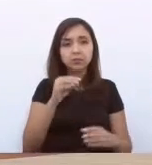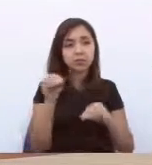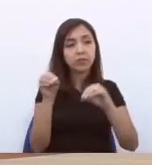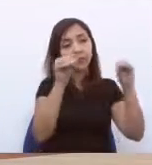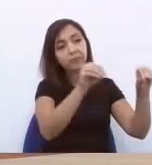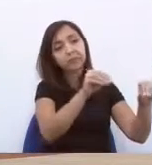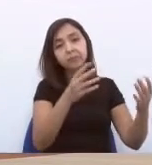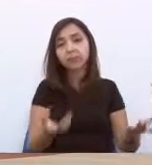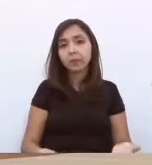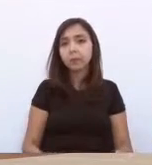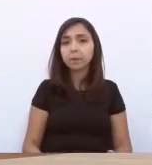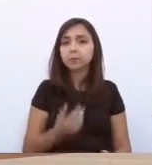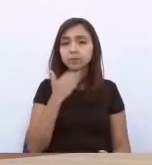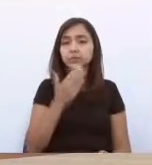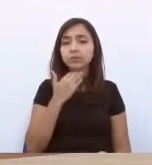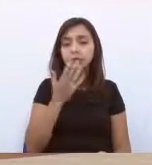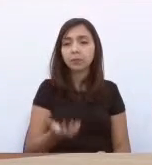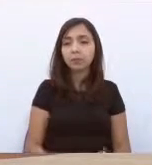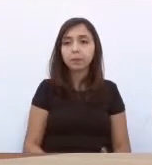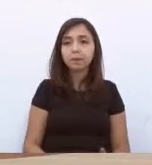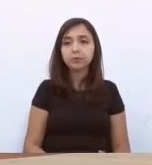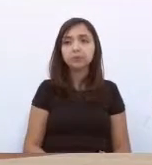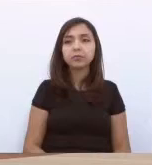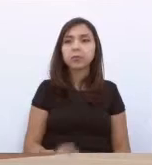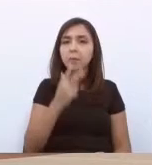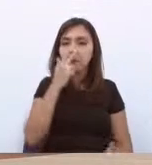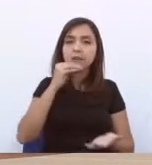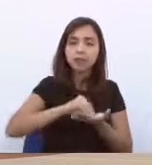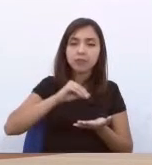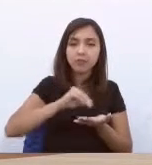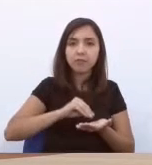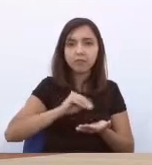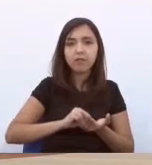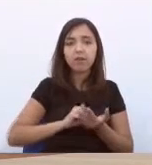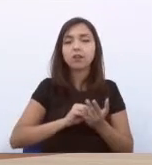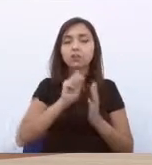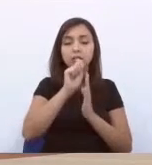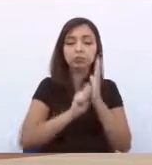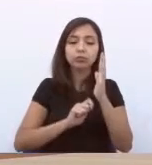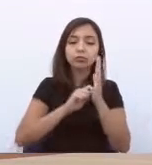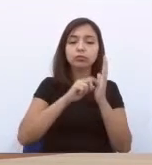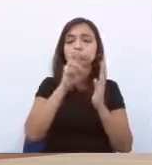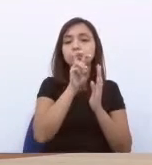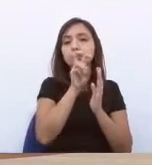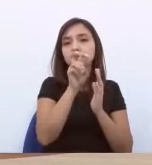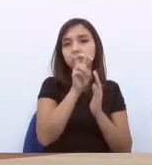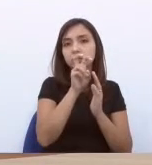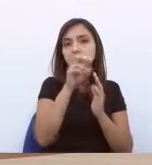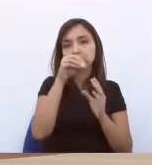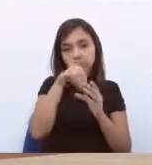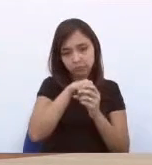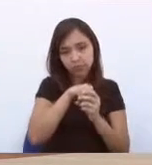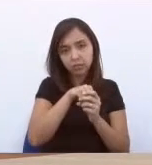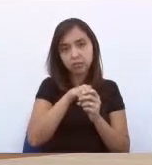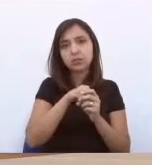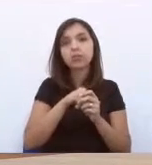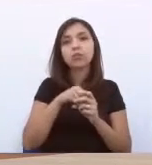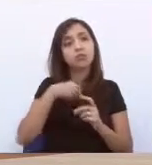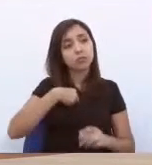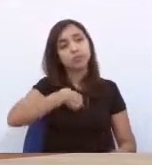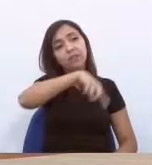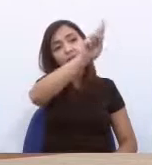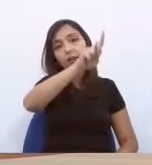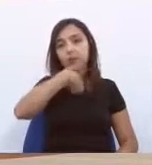deslocar, com total desrespeito ao artigo 5º da nossa Constituição Federal. Direito de ir e